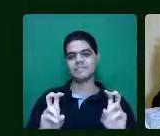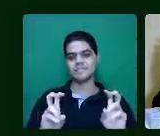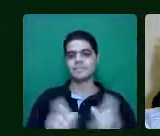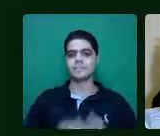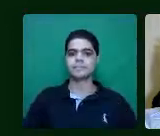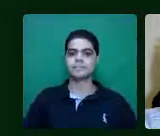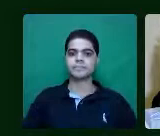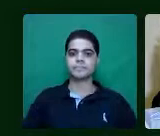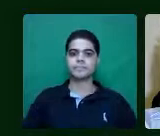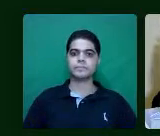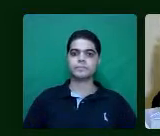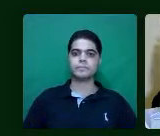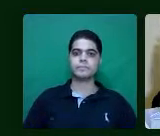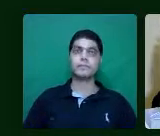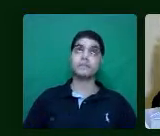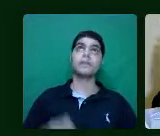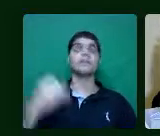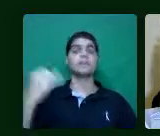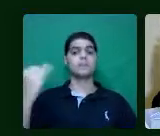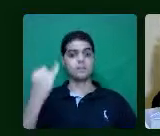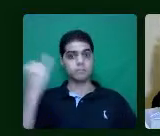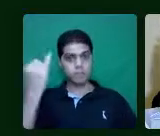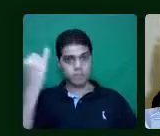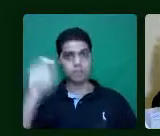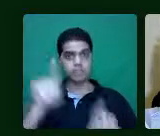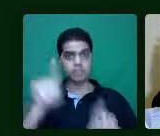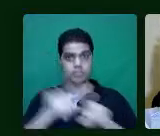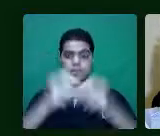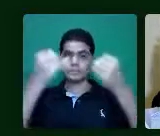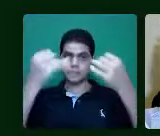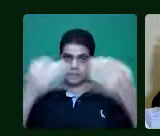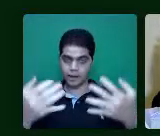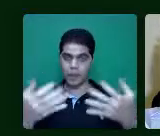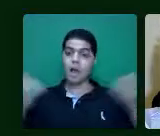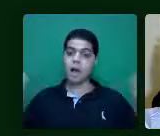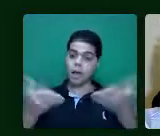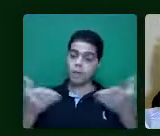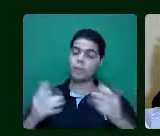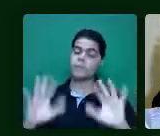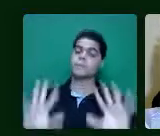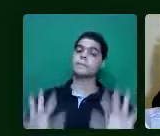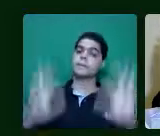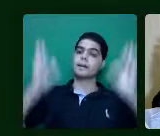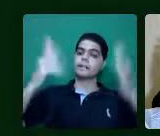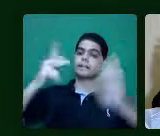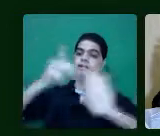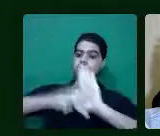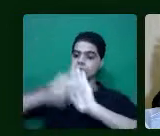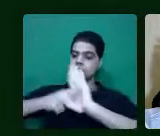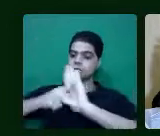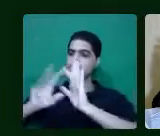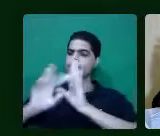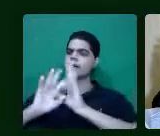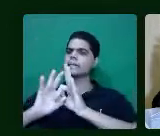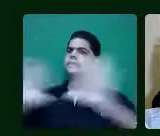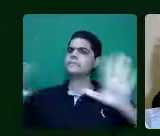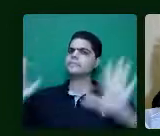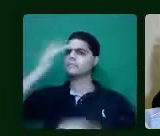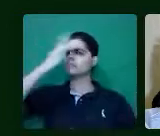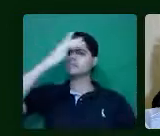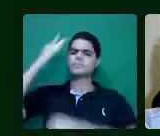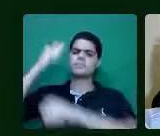falar também, Ivan, porque assim, todos os projetos que saírem dessa maratona, eles vão ficar abertos ao público, tá? Então, no site Territórios